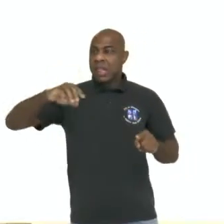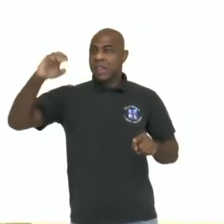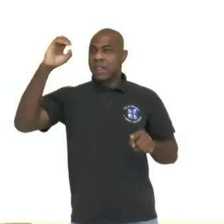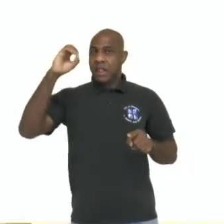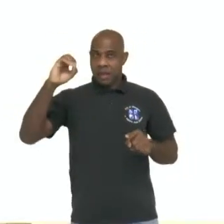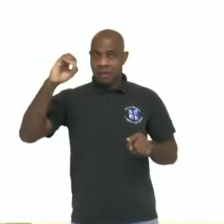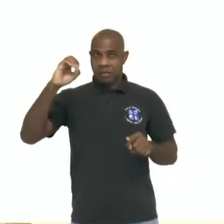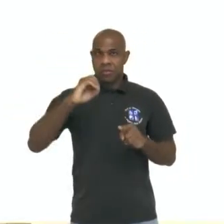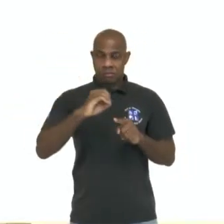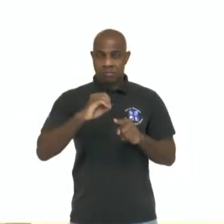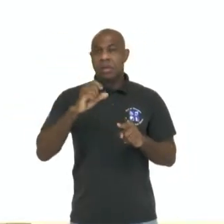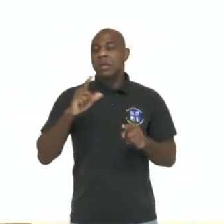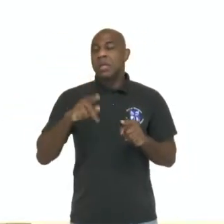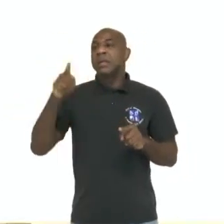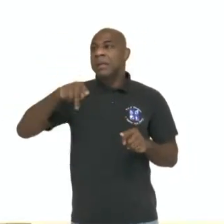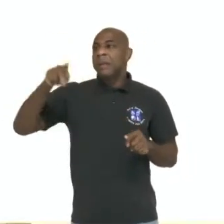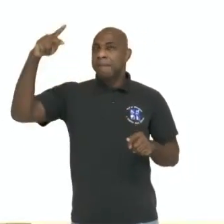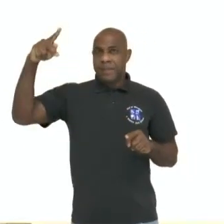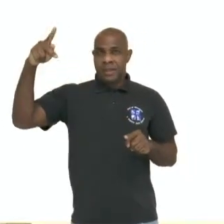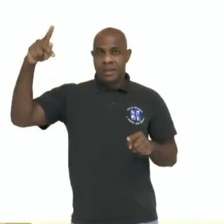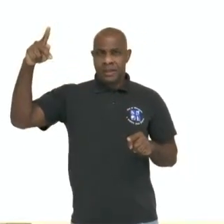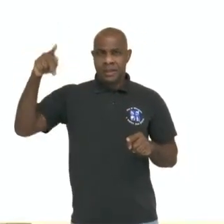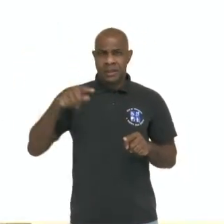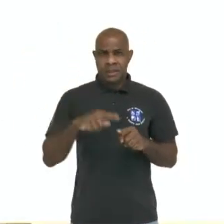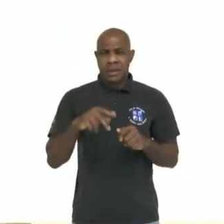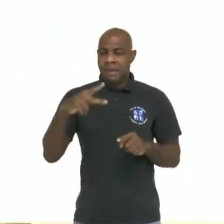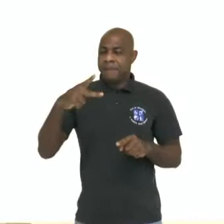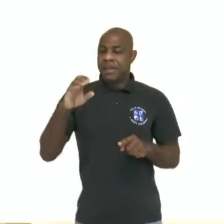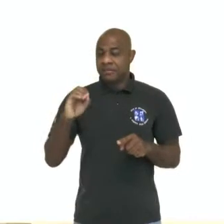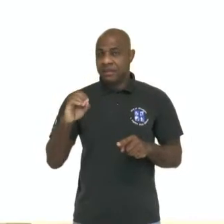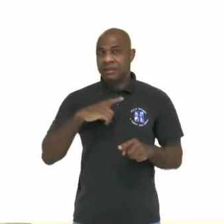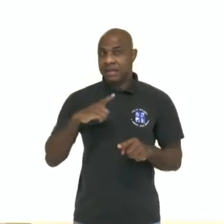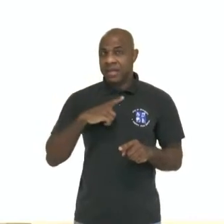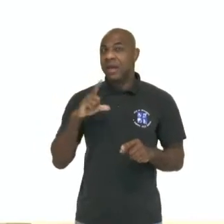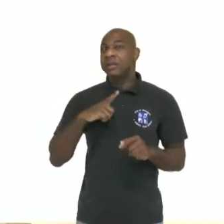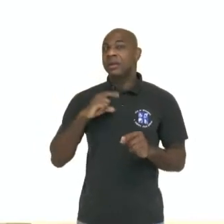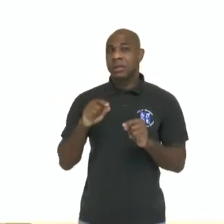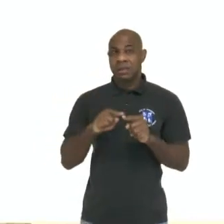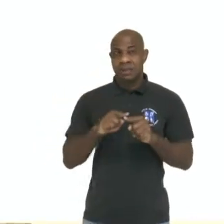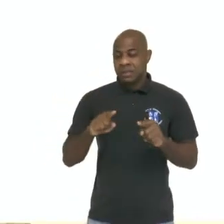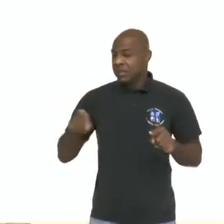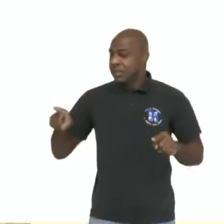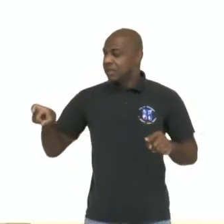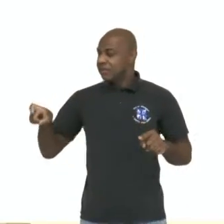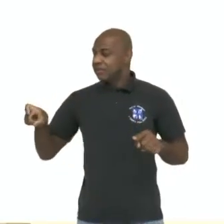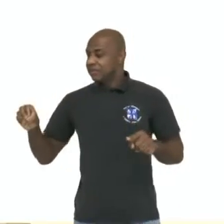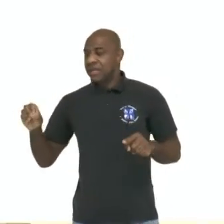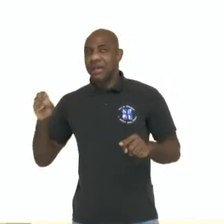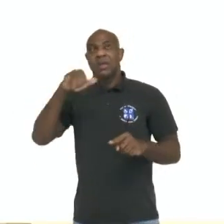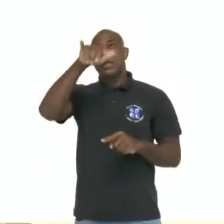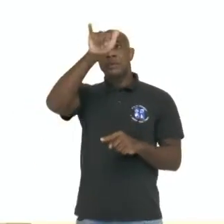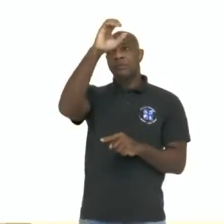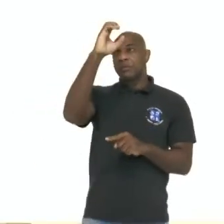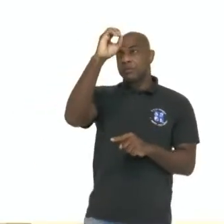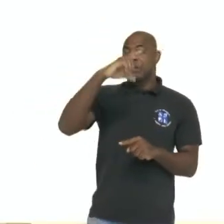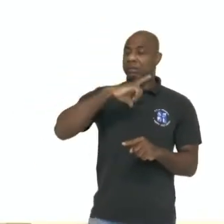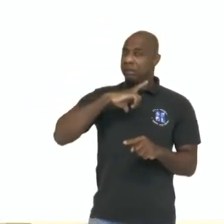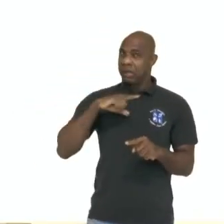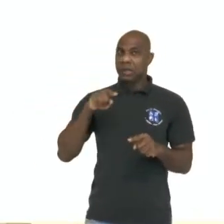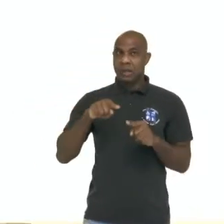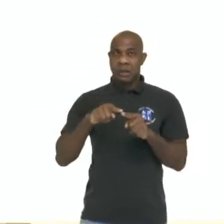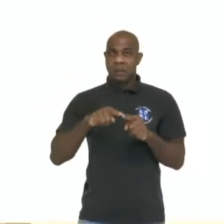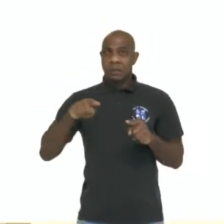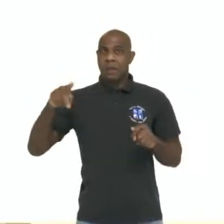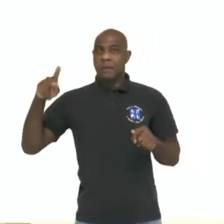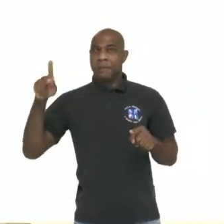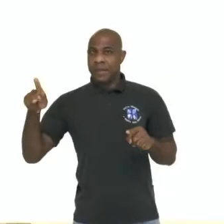um ponto de P. Esse ponto P0 terá as coordenadas x0 e y0. O ponto P